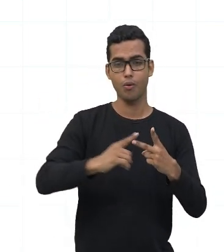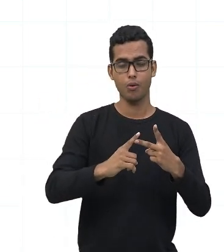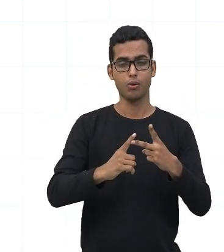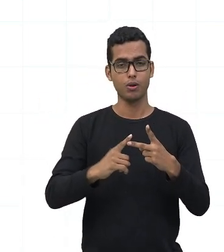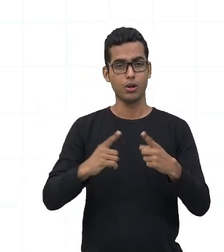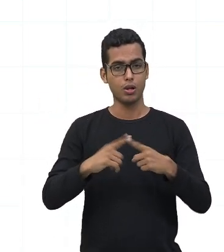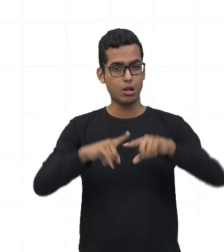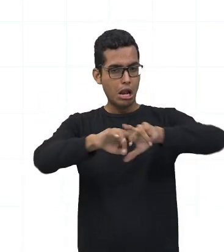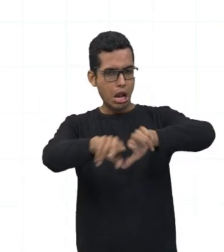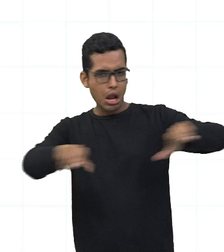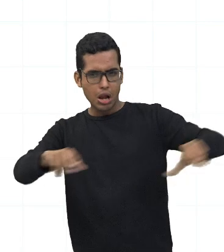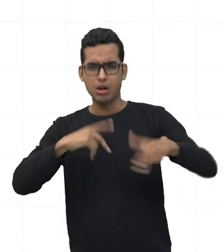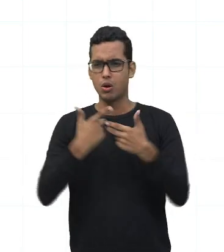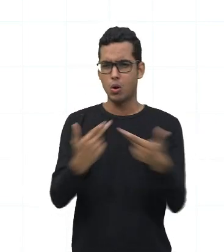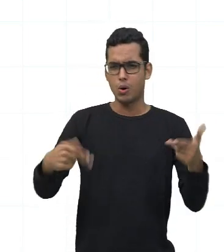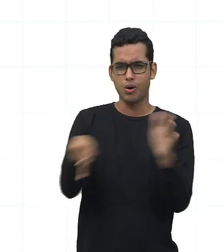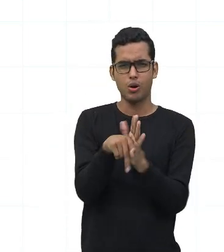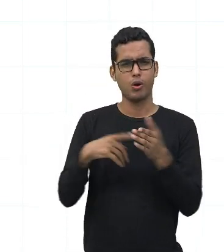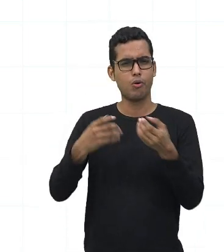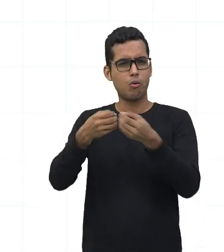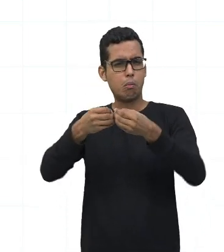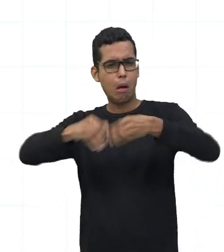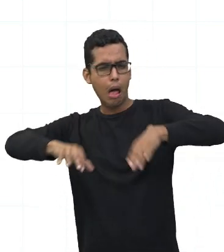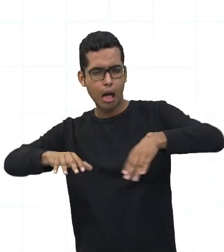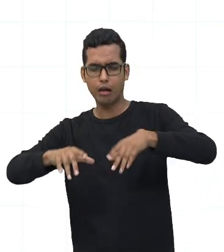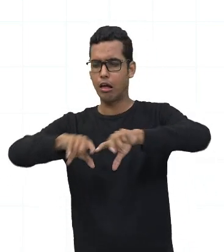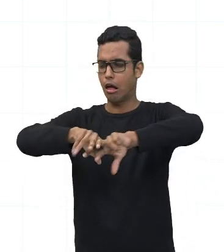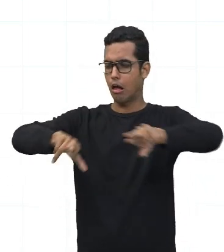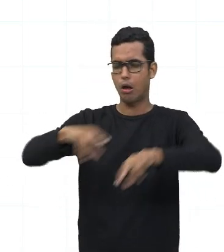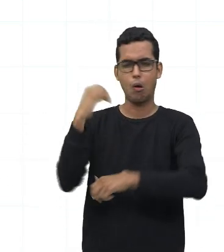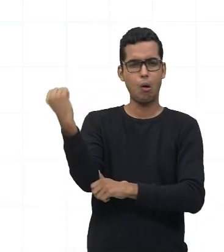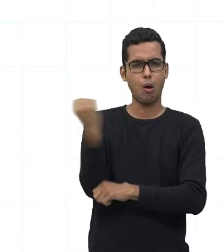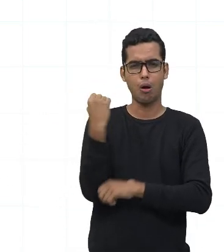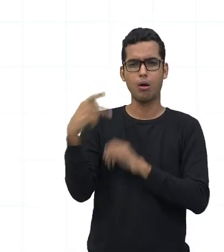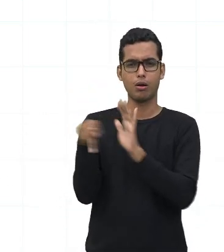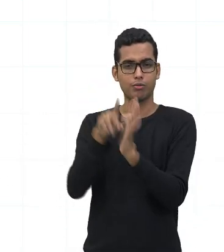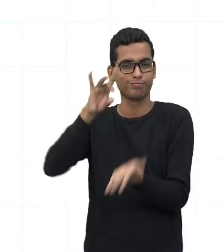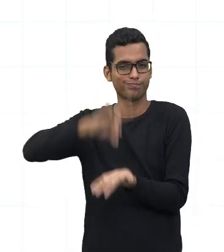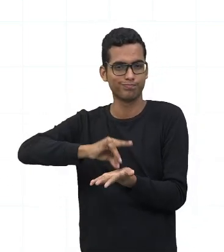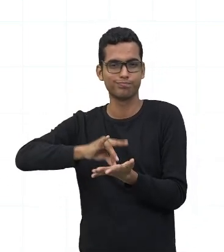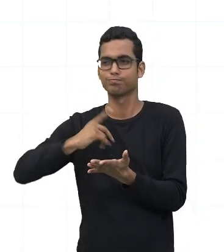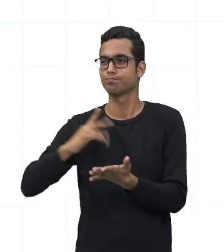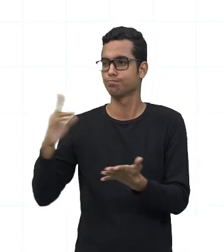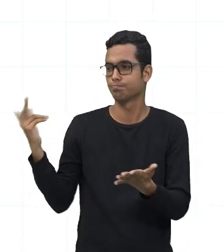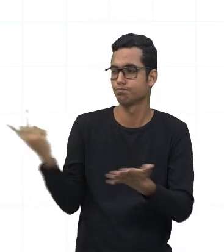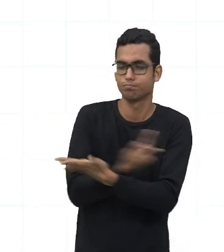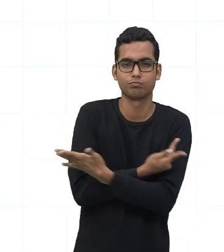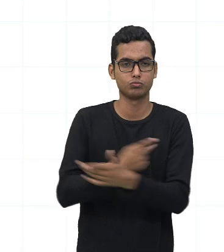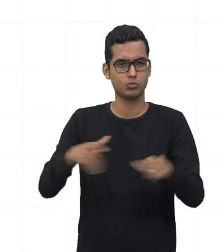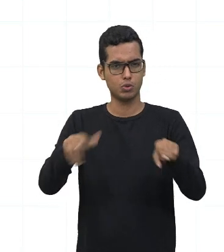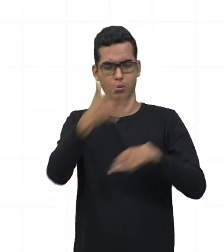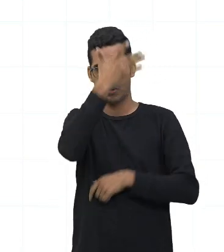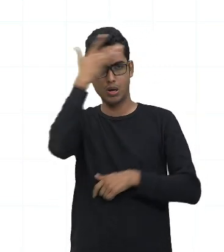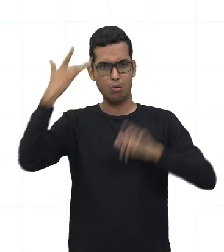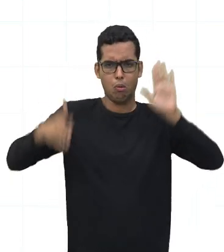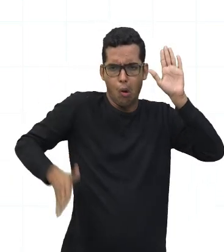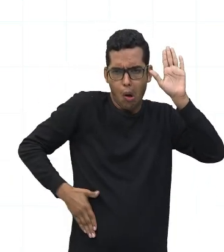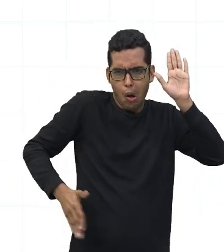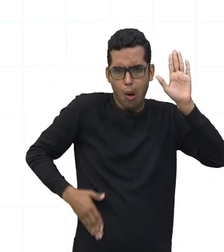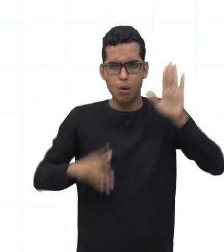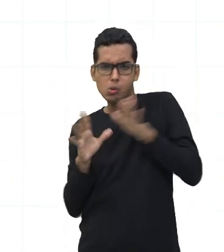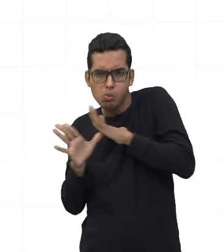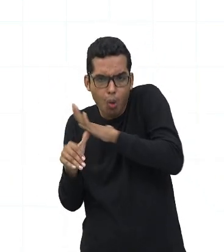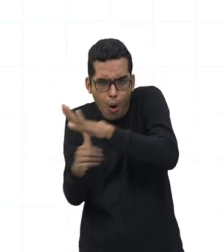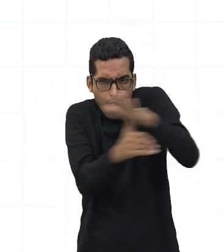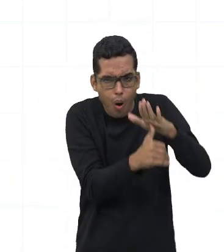tantas tragédias, tantos problemas que nós vemos aí, né? Tantos bandidos soltos cometendo